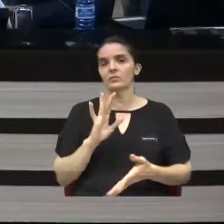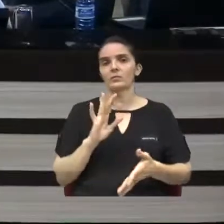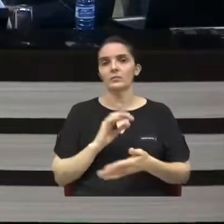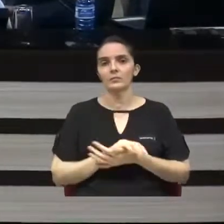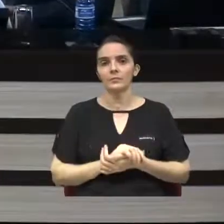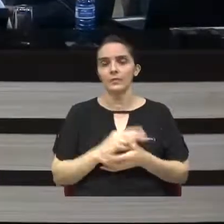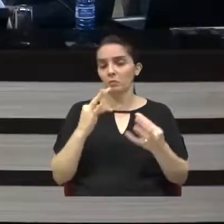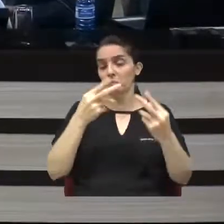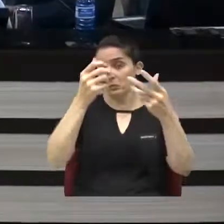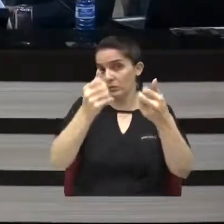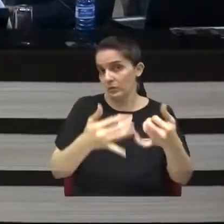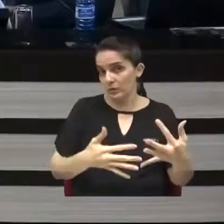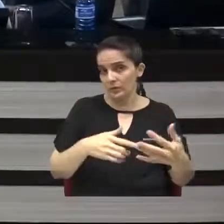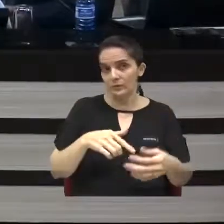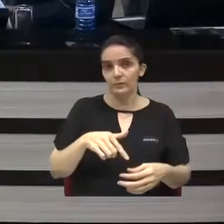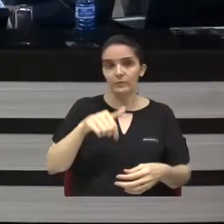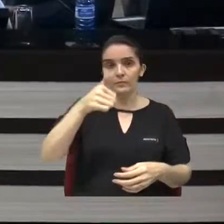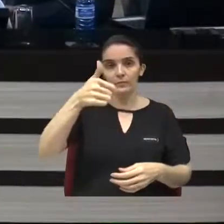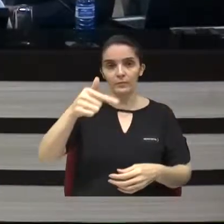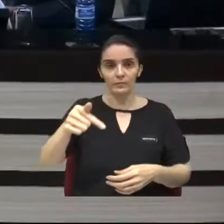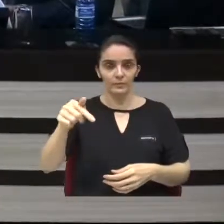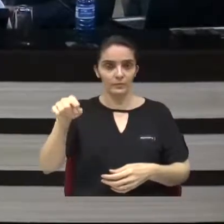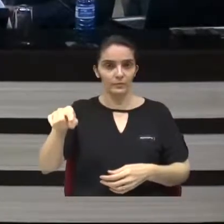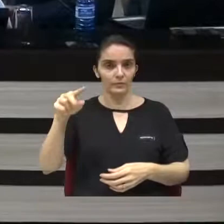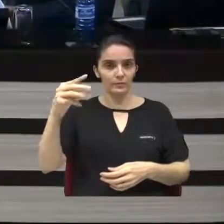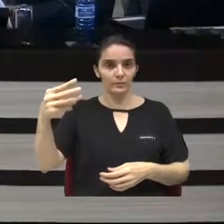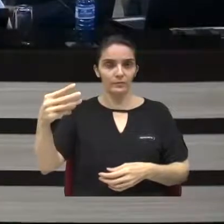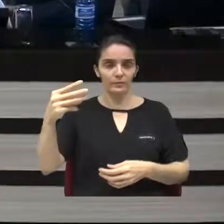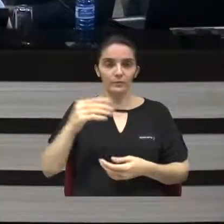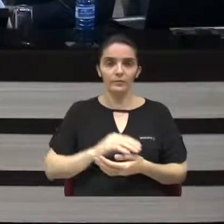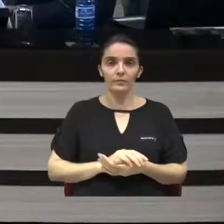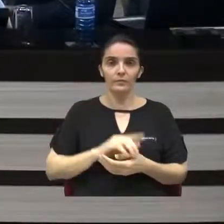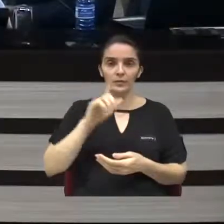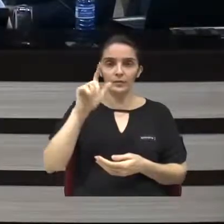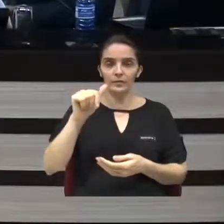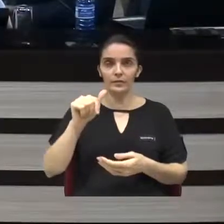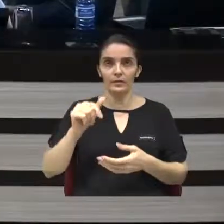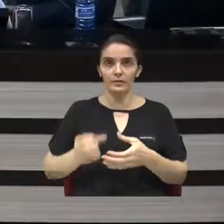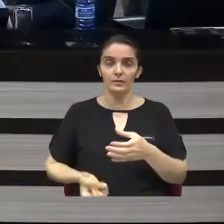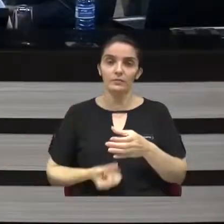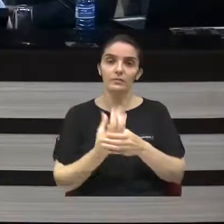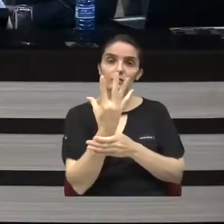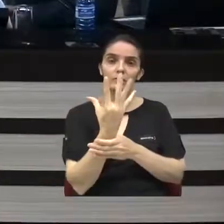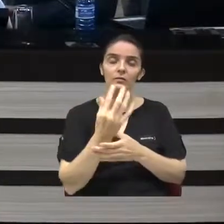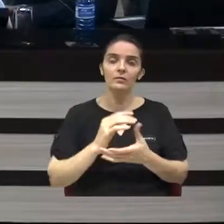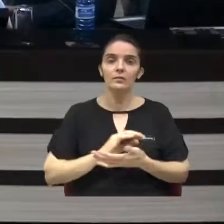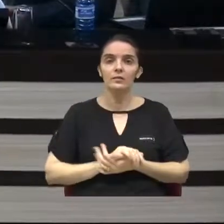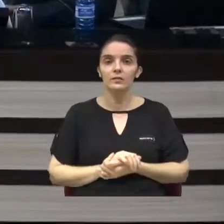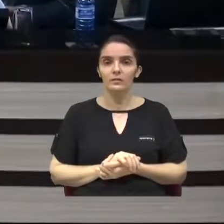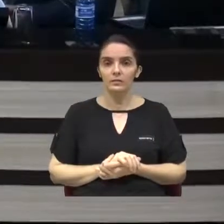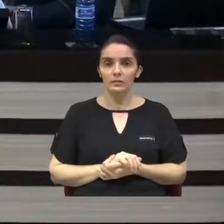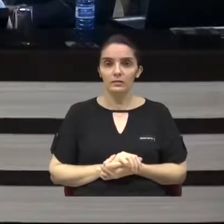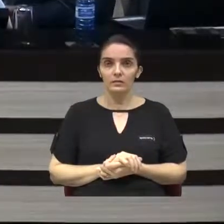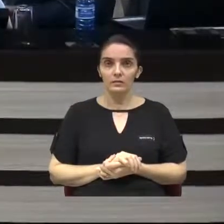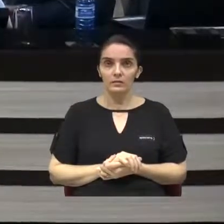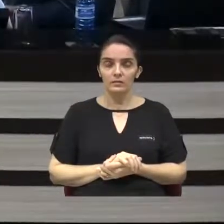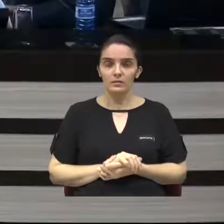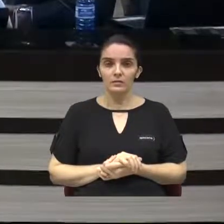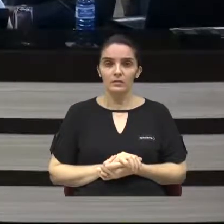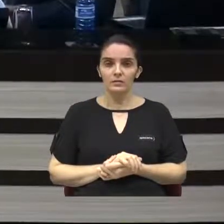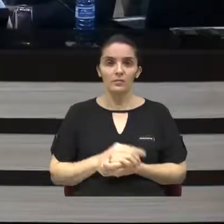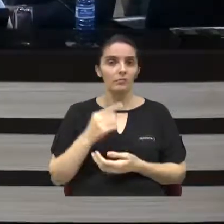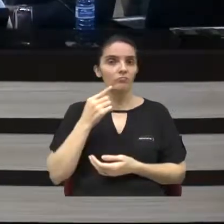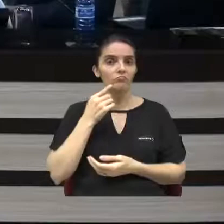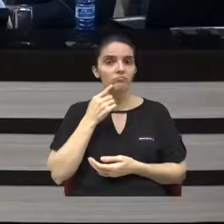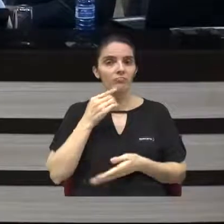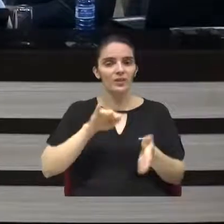narrados. 17.3. Após a instauração de comissão processante, seja o vereador Cleiton Aparecido da Silva